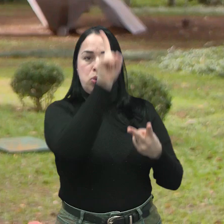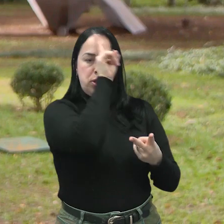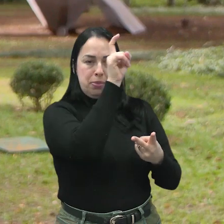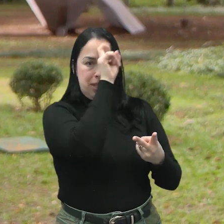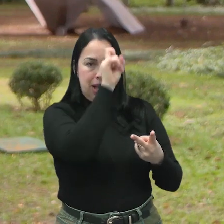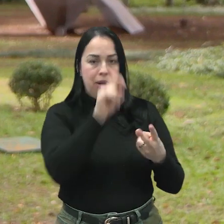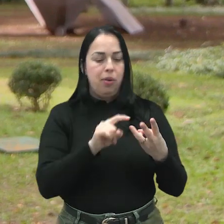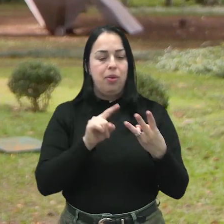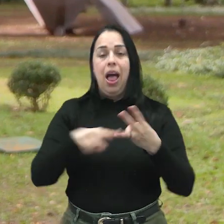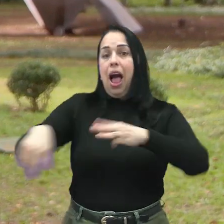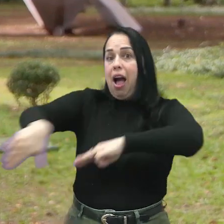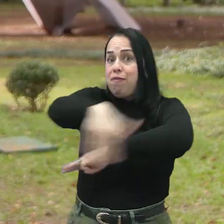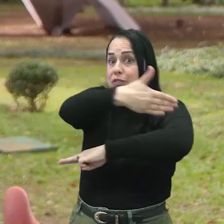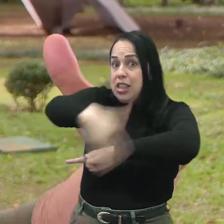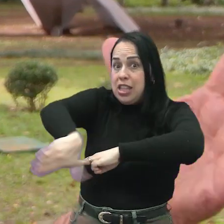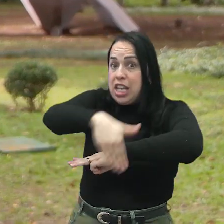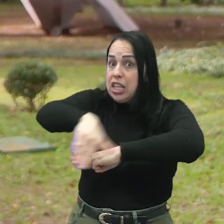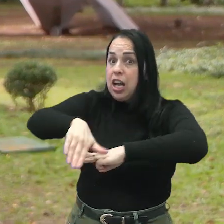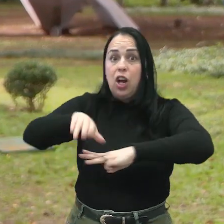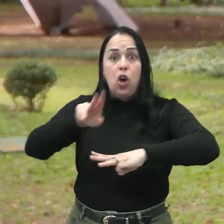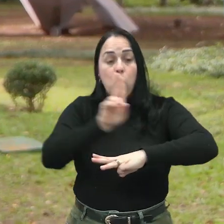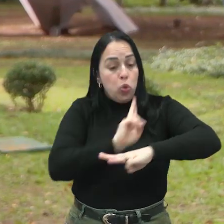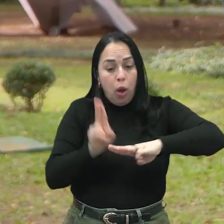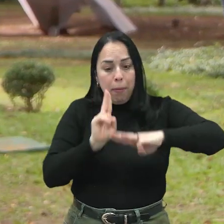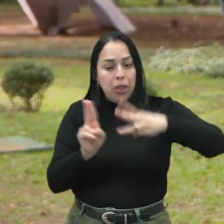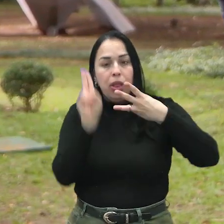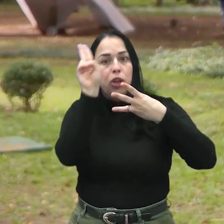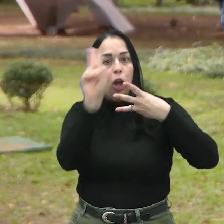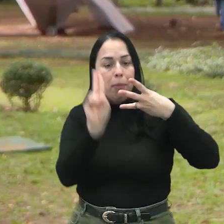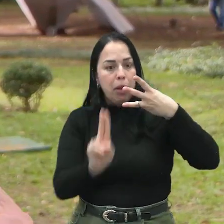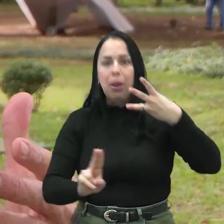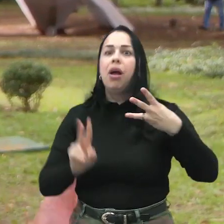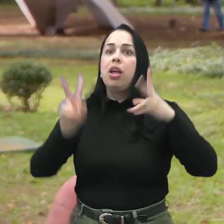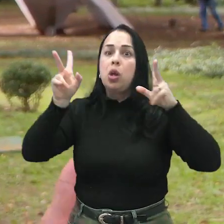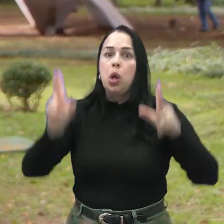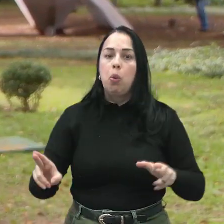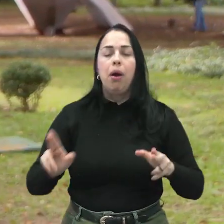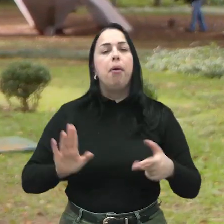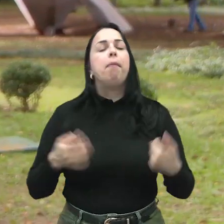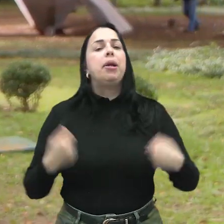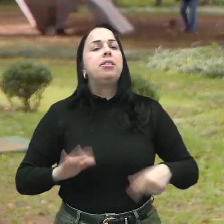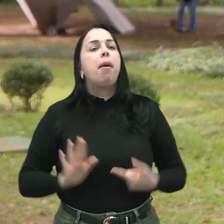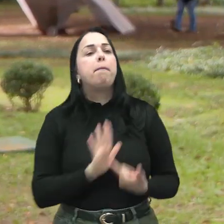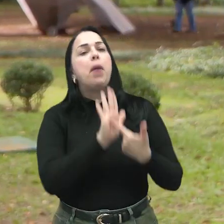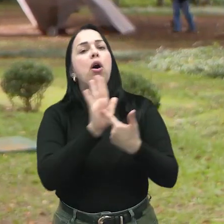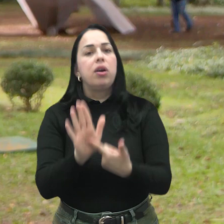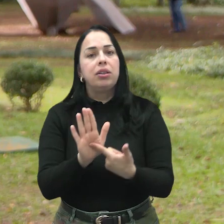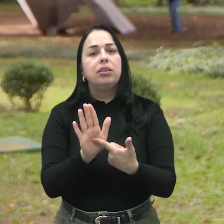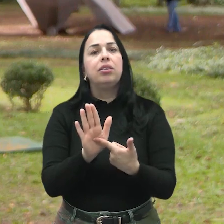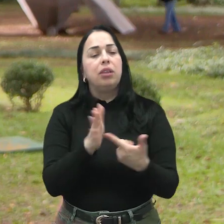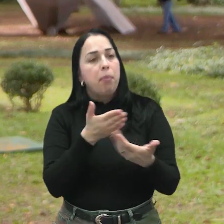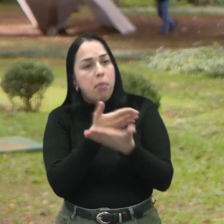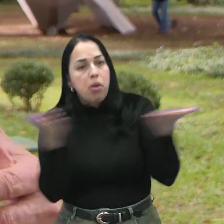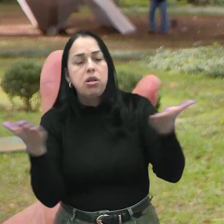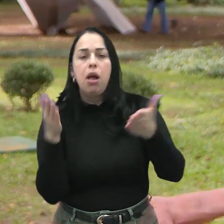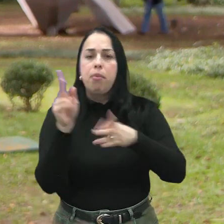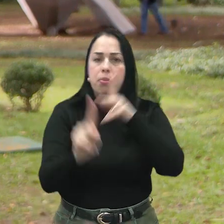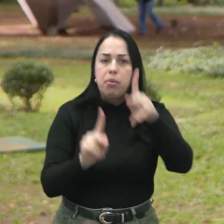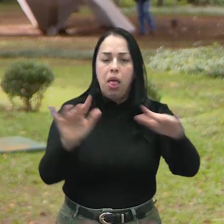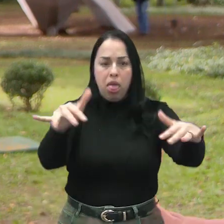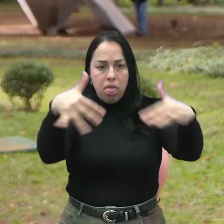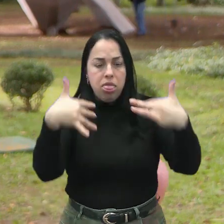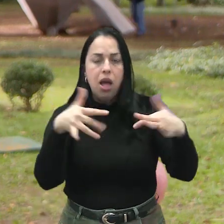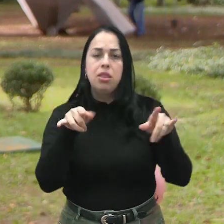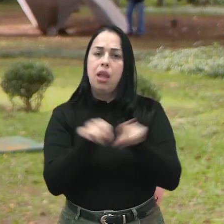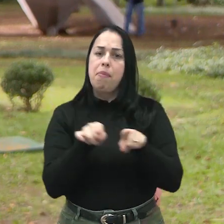o hospital é Santos Dumont, a avenida é Santos Dumont. Então era preciso mostrar para a cidade de São José dos Campos, para o